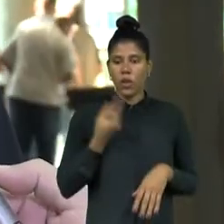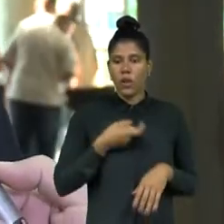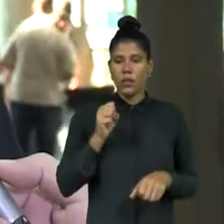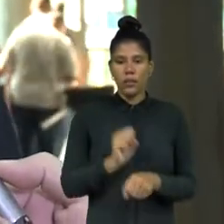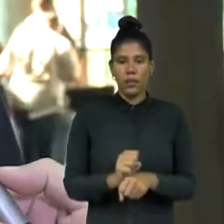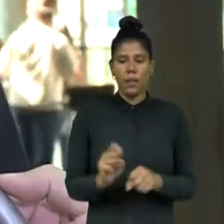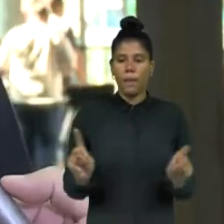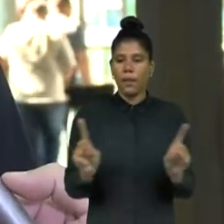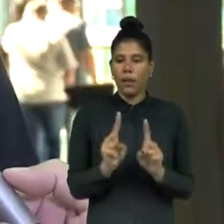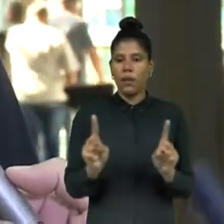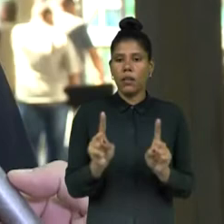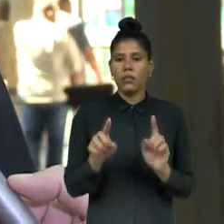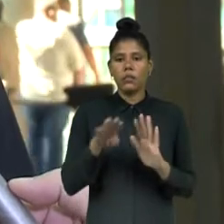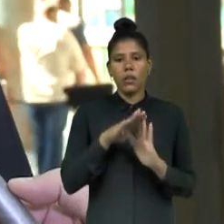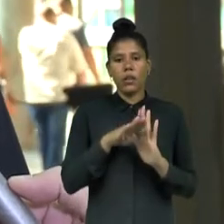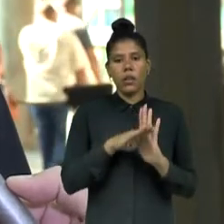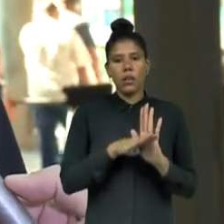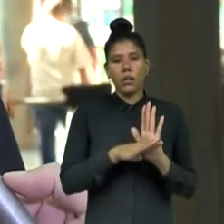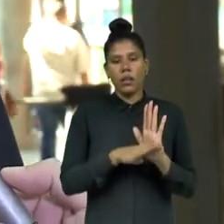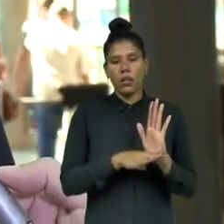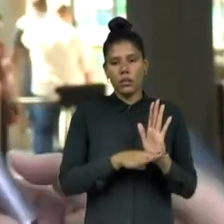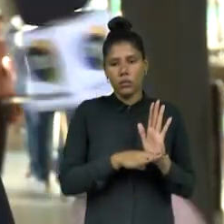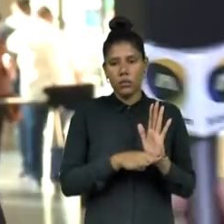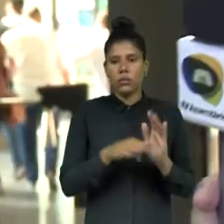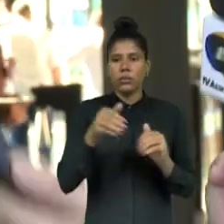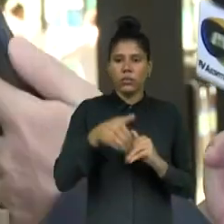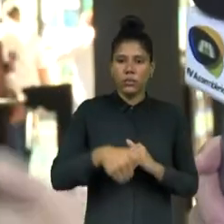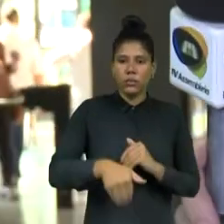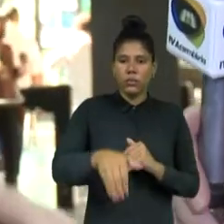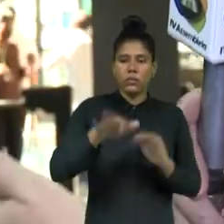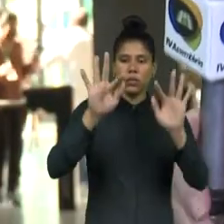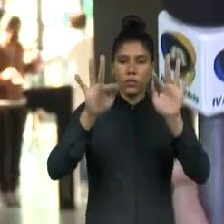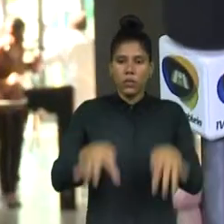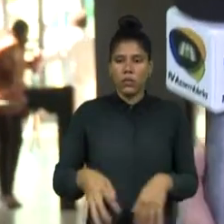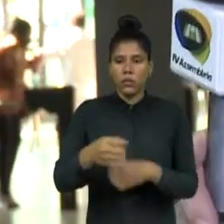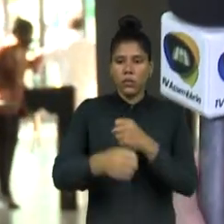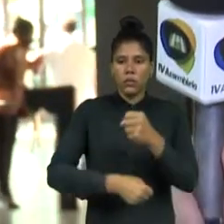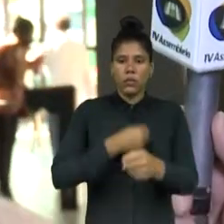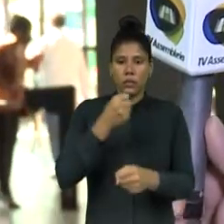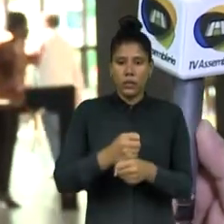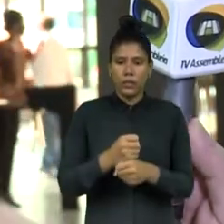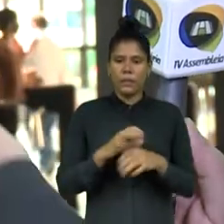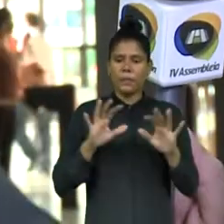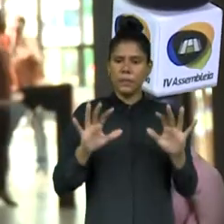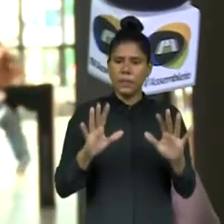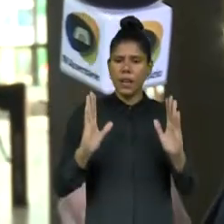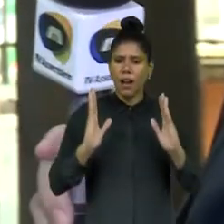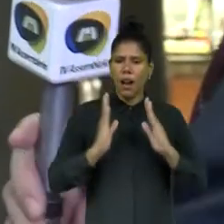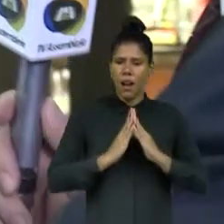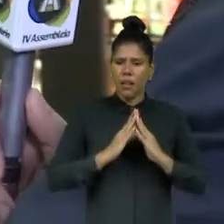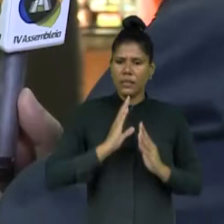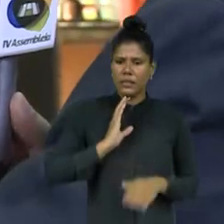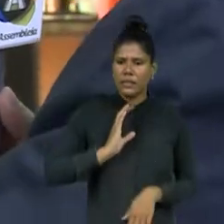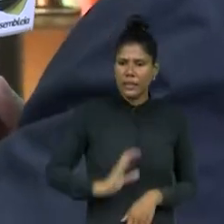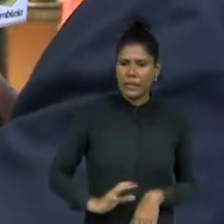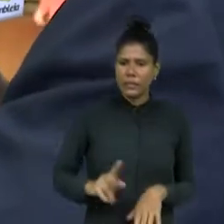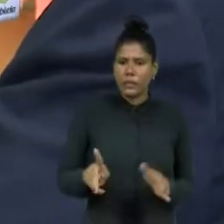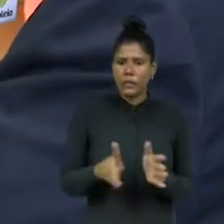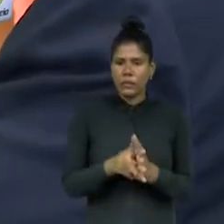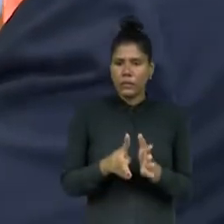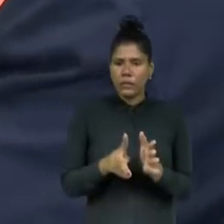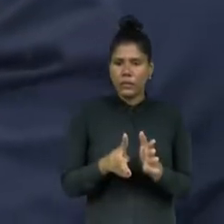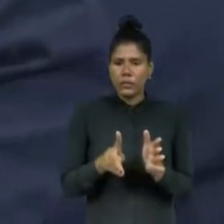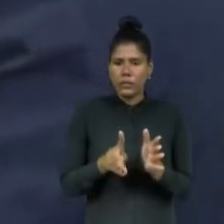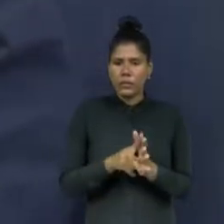com a agenda dos próximos meses até o final do ano. Agora, a Casa do Cidadão, que é um equipamento também da Secretaria, que funciona aqui